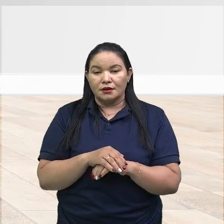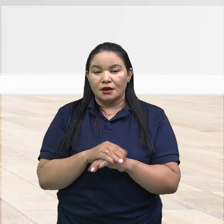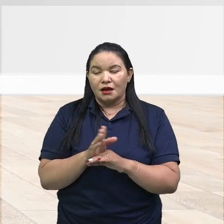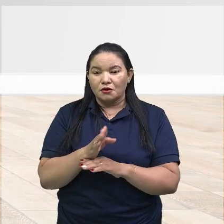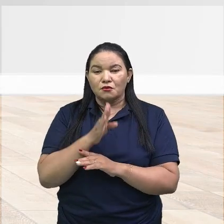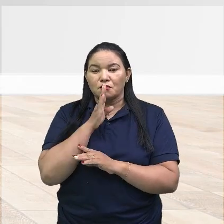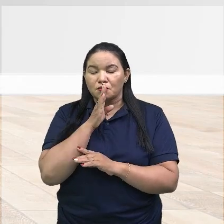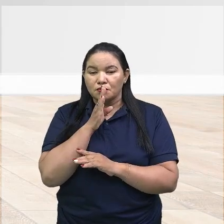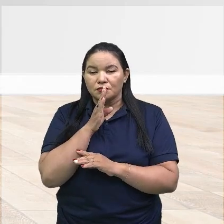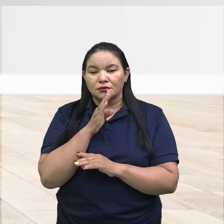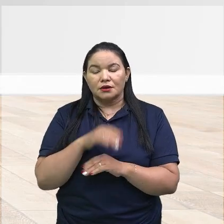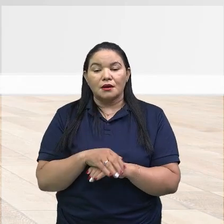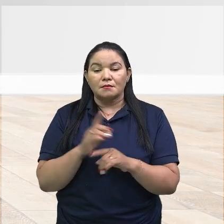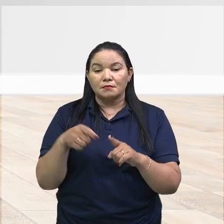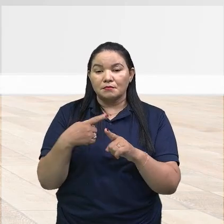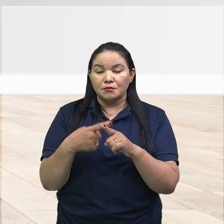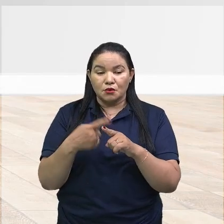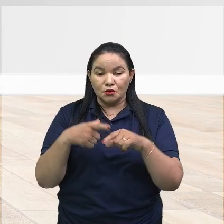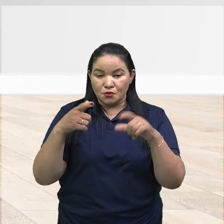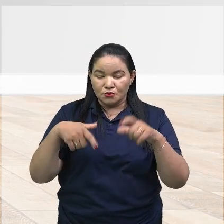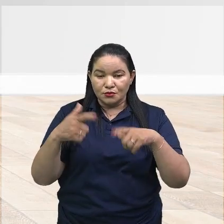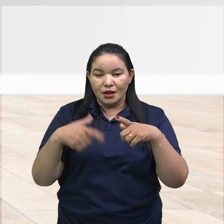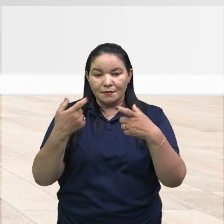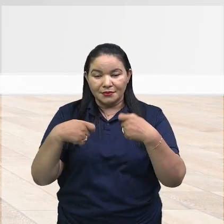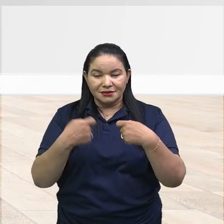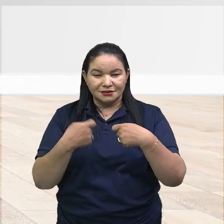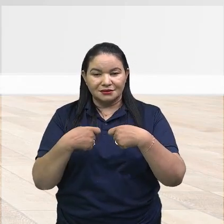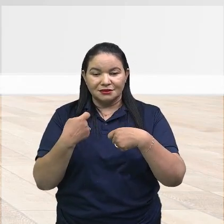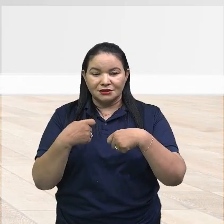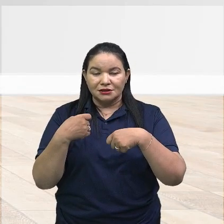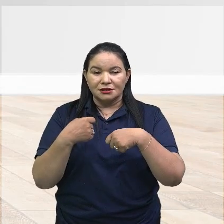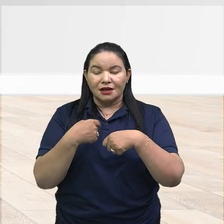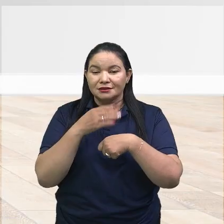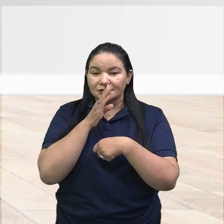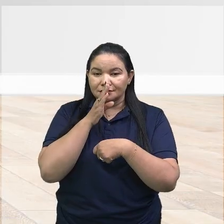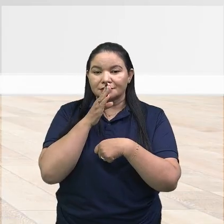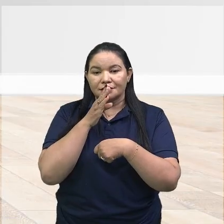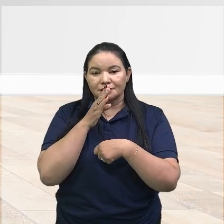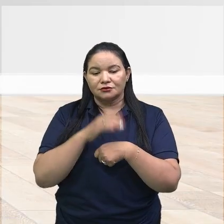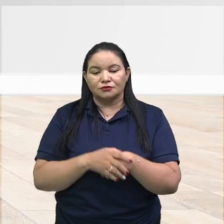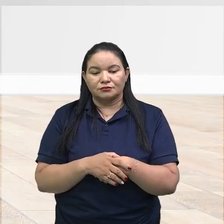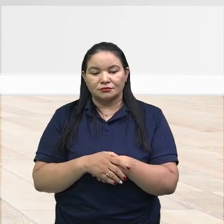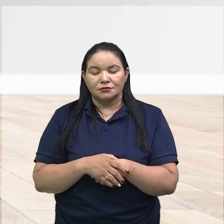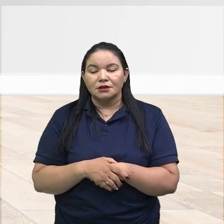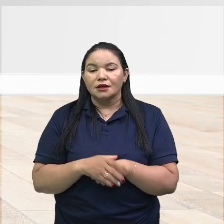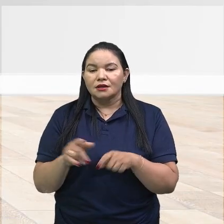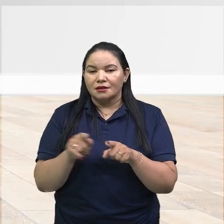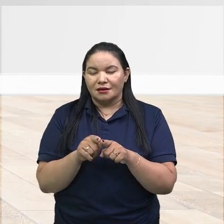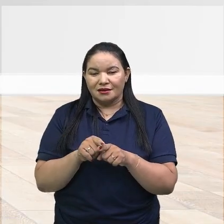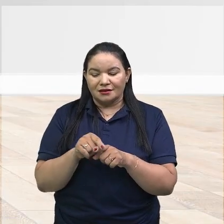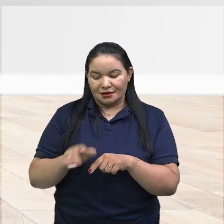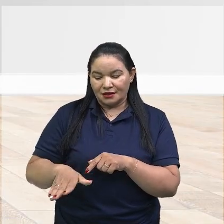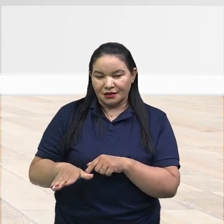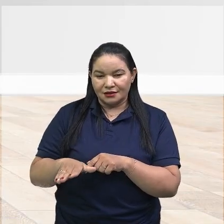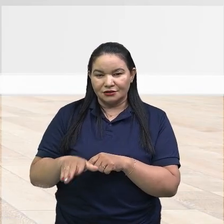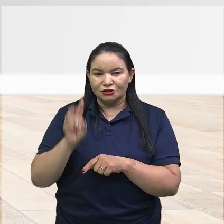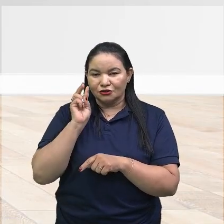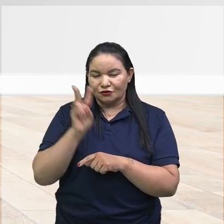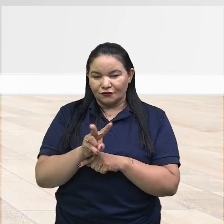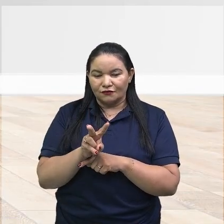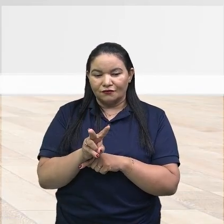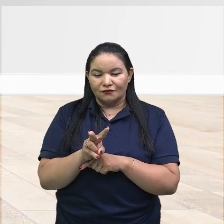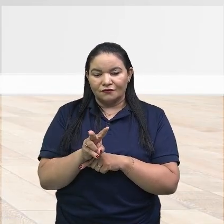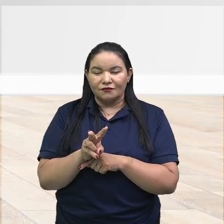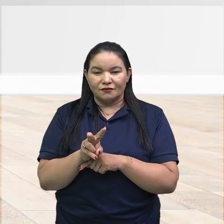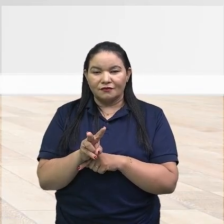precisa de silêncio. Então, essas informações, elas precisam. Uma criança que olha essa imagem não vai entender, ela vai achar que tem alguém até apontando